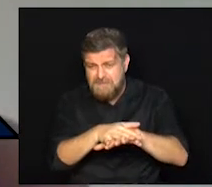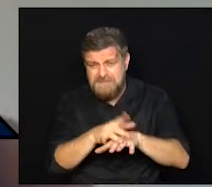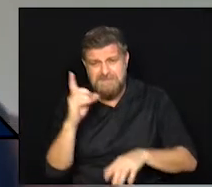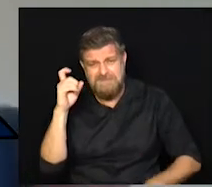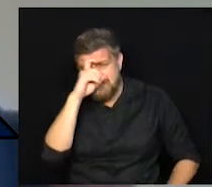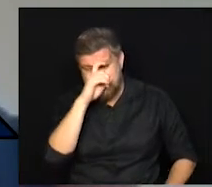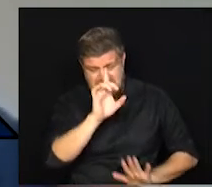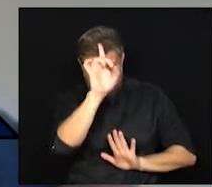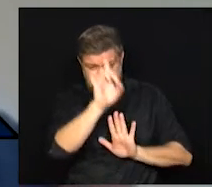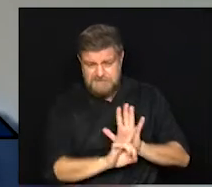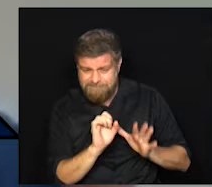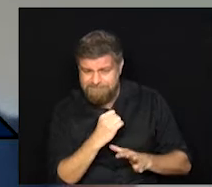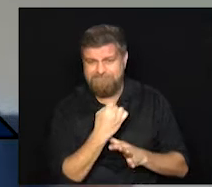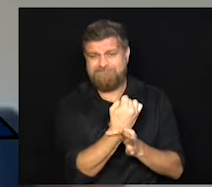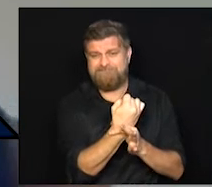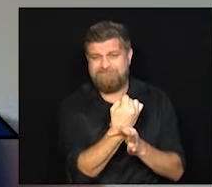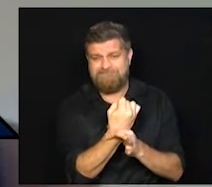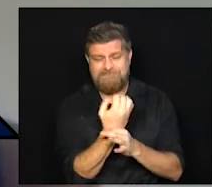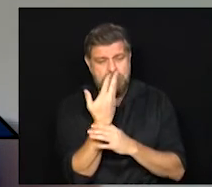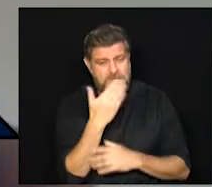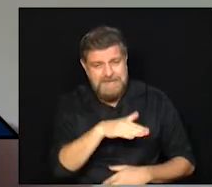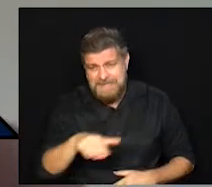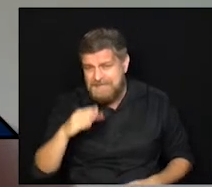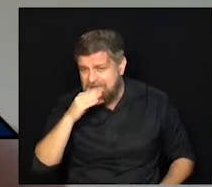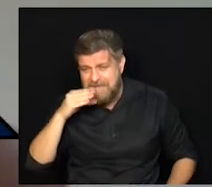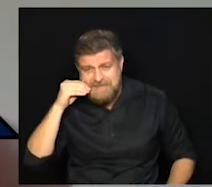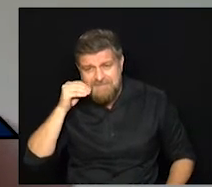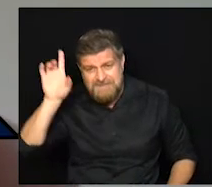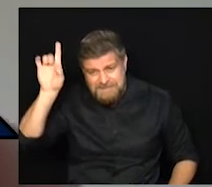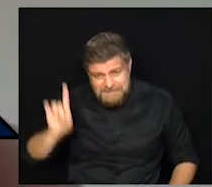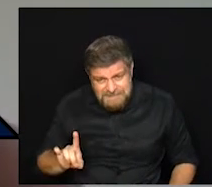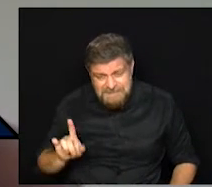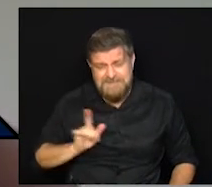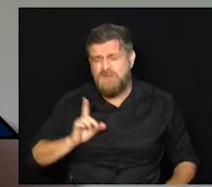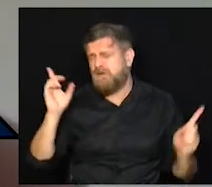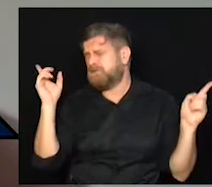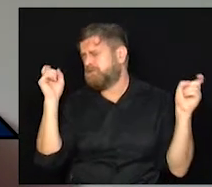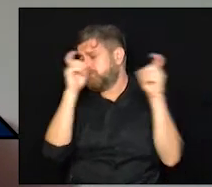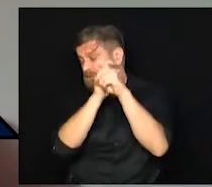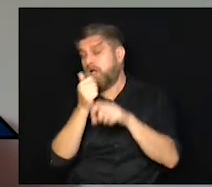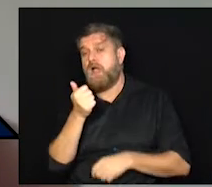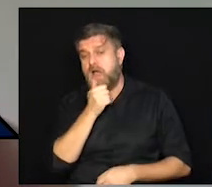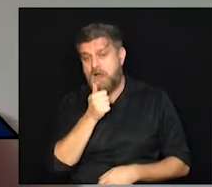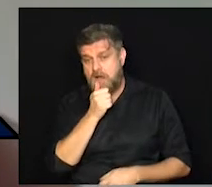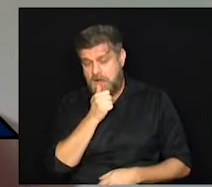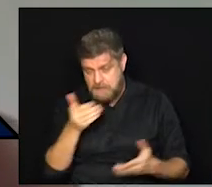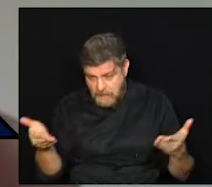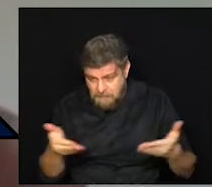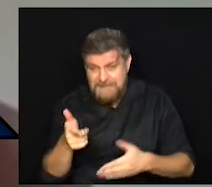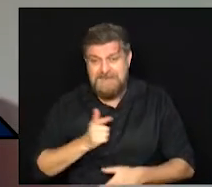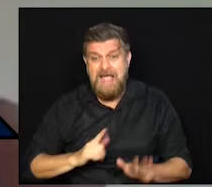garantir direitos para as crianças e adolescentes com deficiência, da dificuldade que ainda temos, apesar da lei da inclusão, né, ser